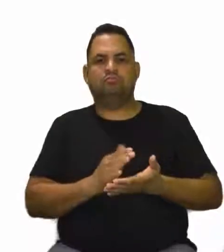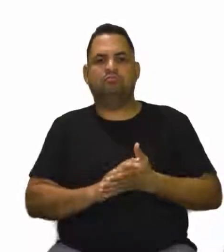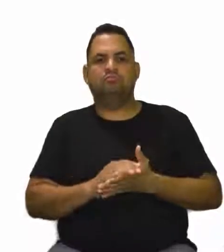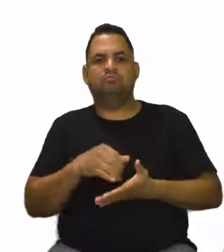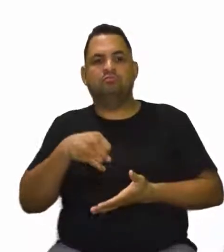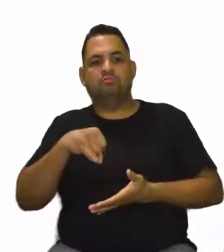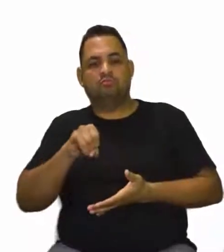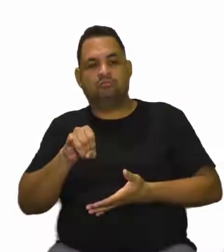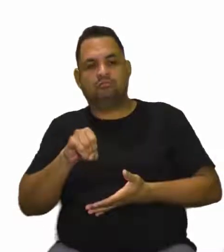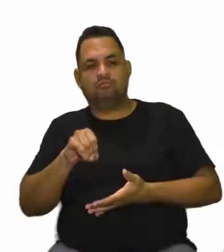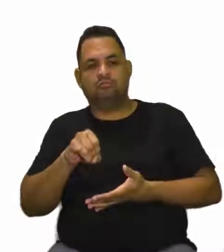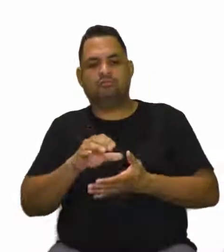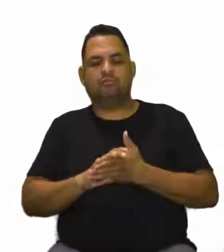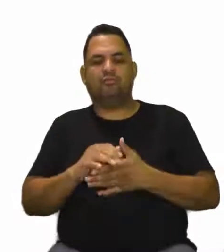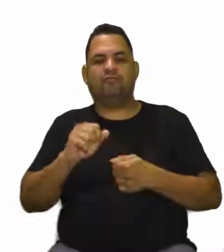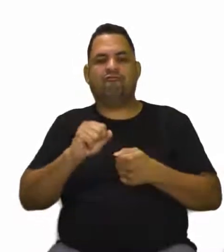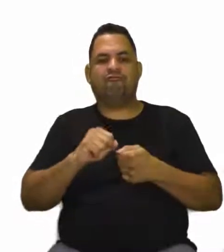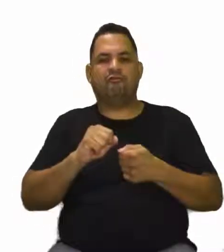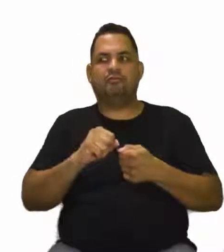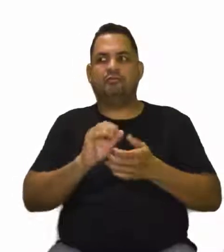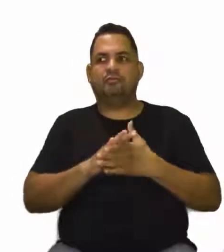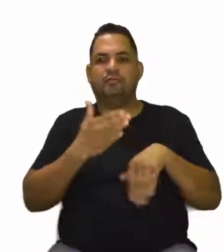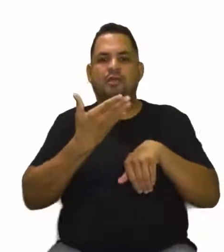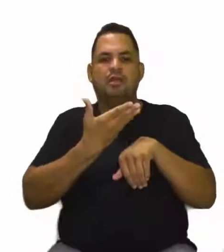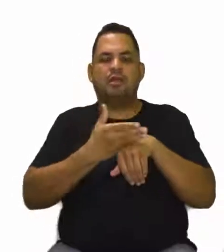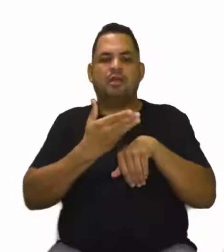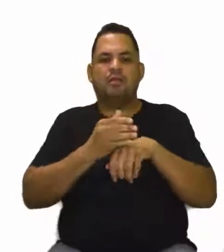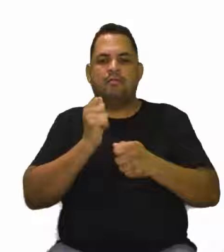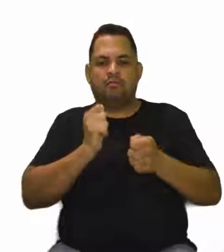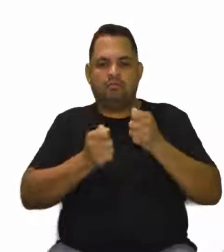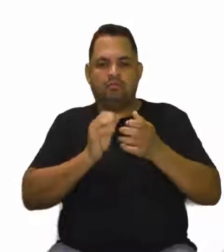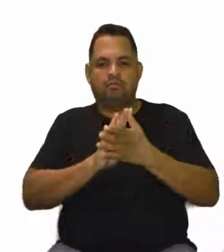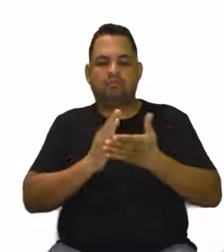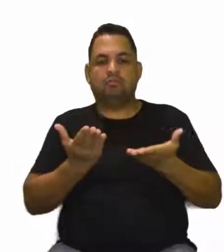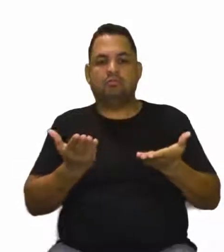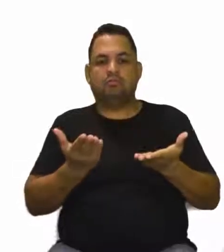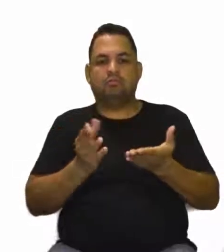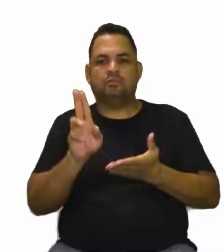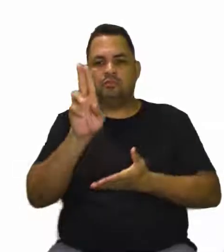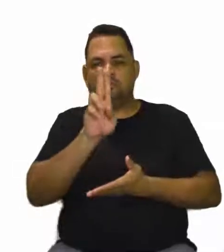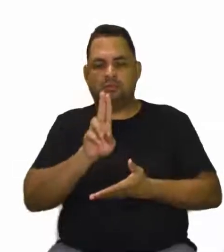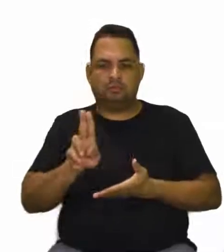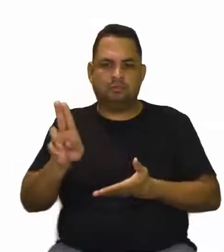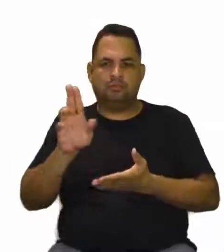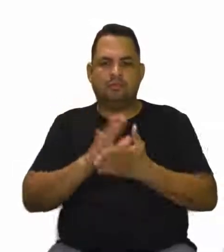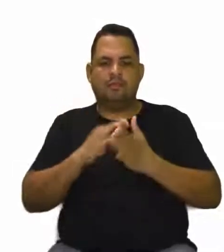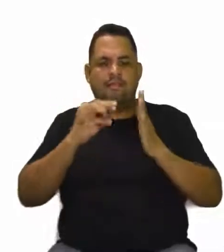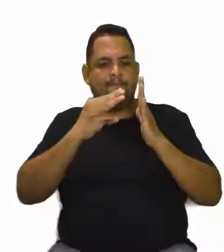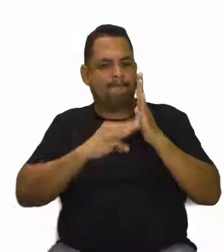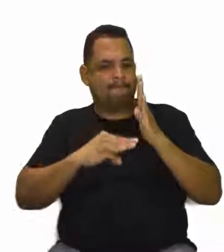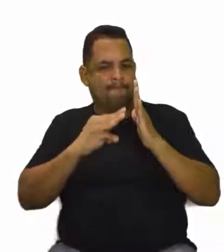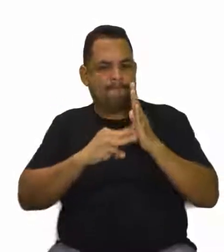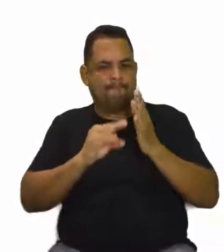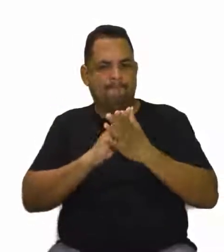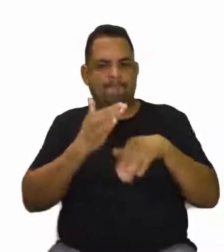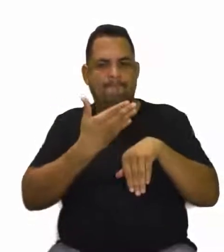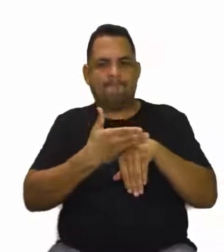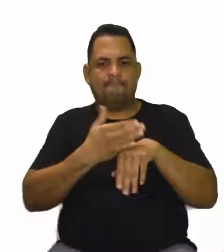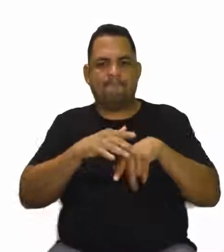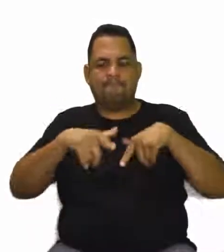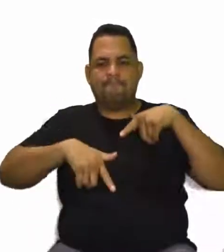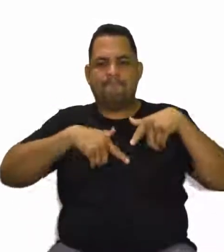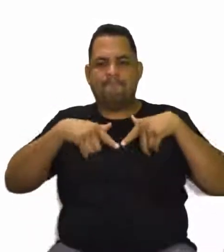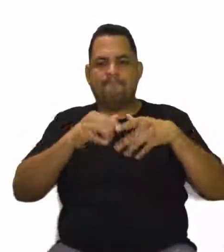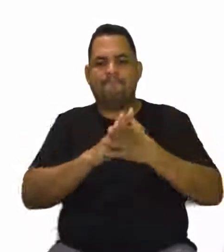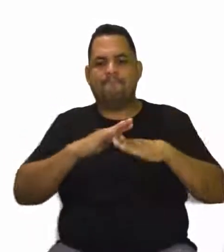eu digo que eu faço treinamento funcional, eu estou dizendo que eu estou utilizando um método de treino que trabalha